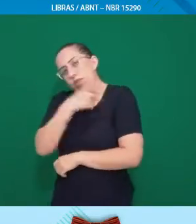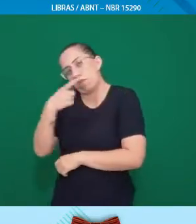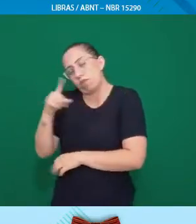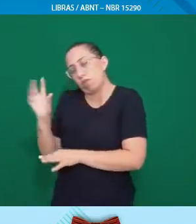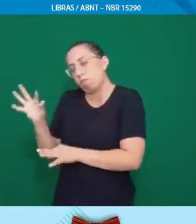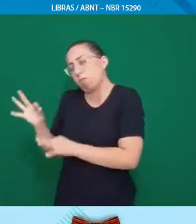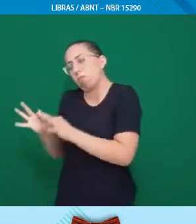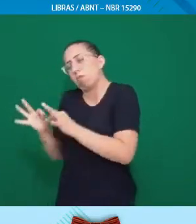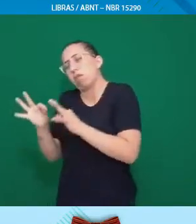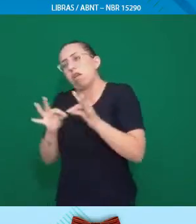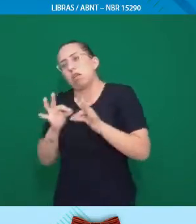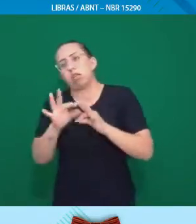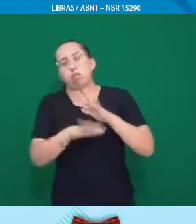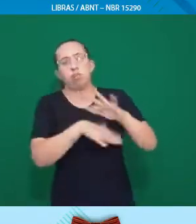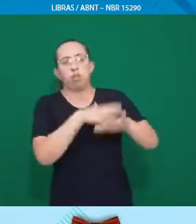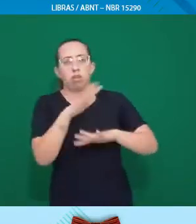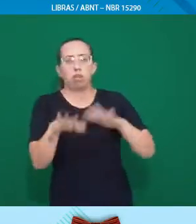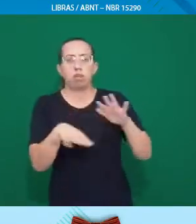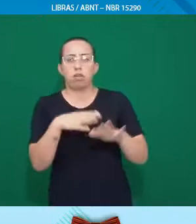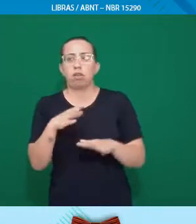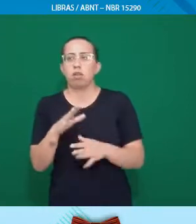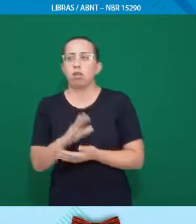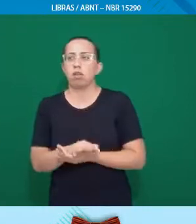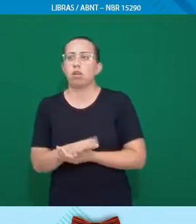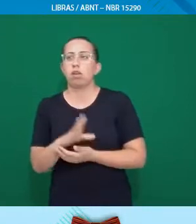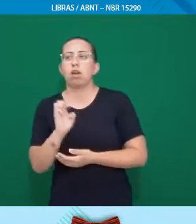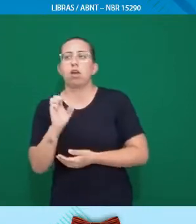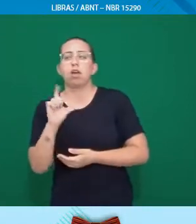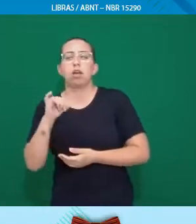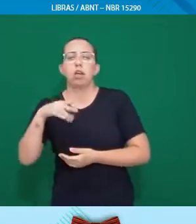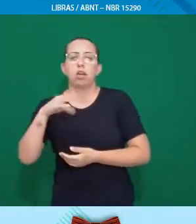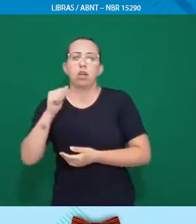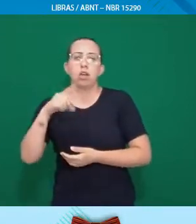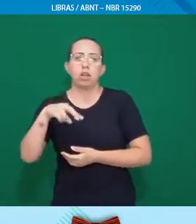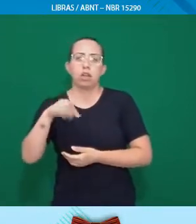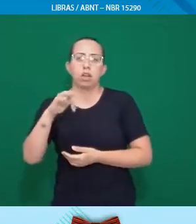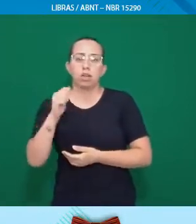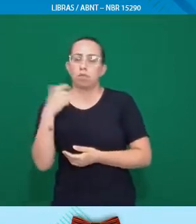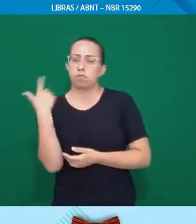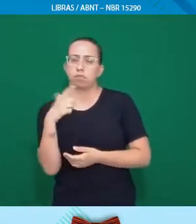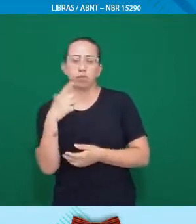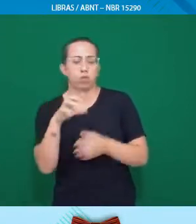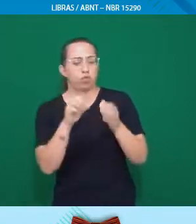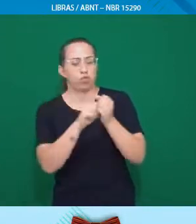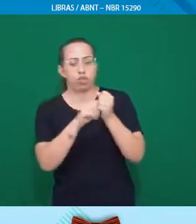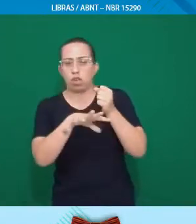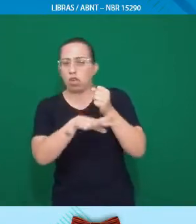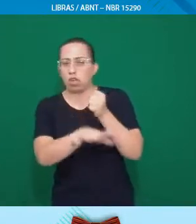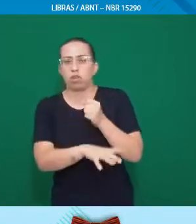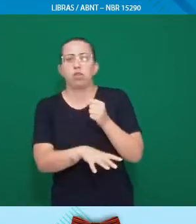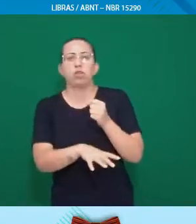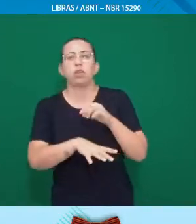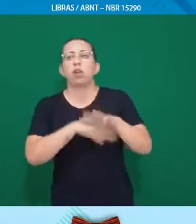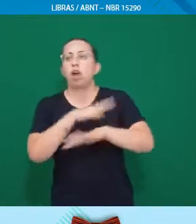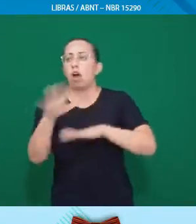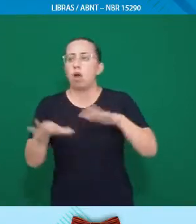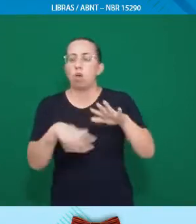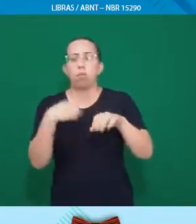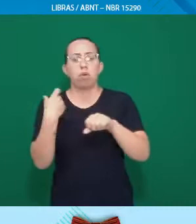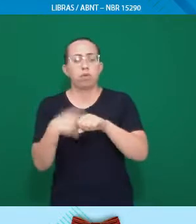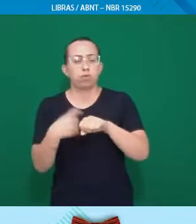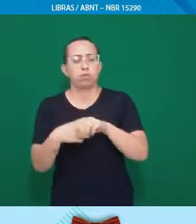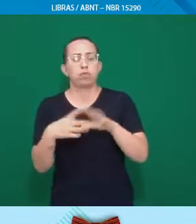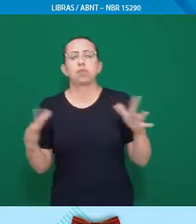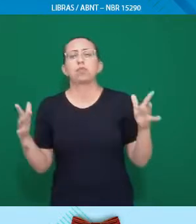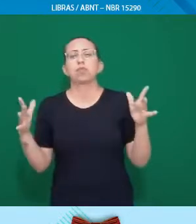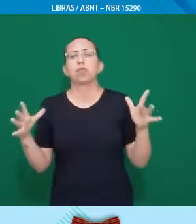Abrir encanta não tinha esgoto foram fez esgoto colocar orçamento ligou o centro